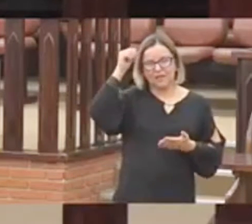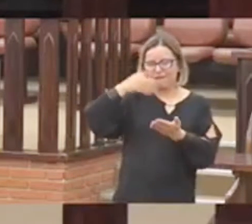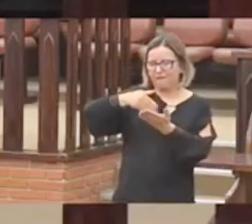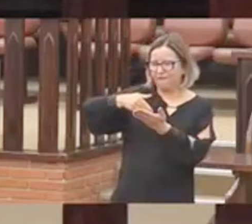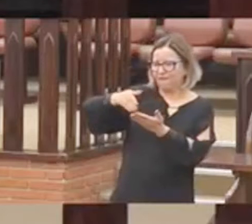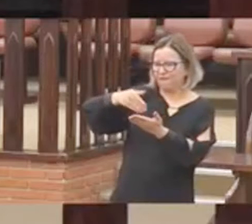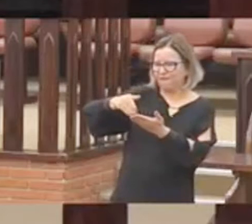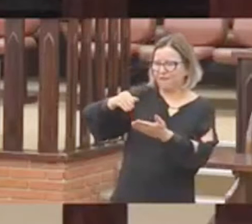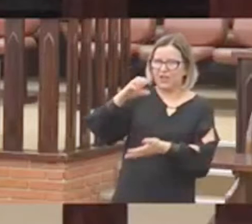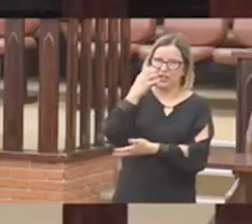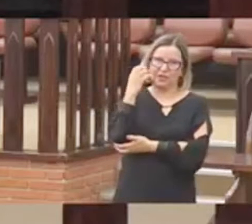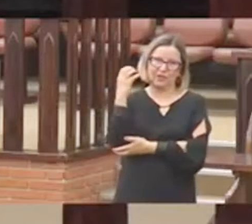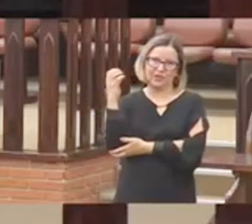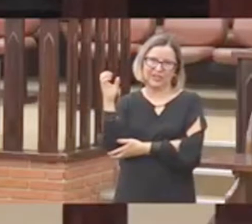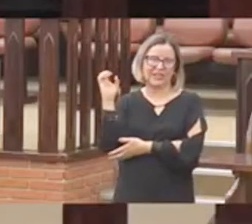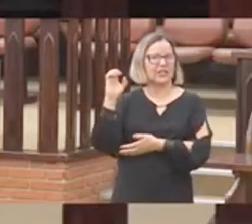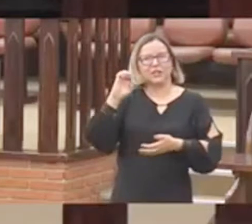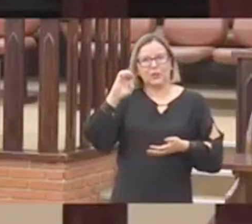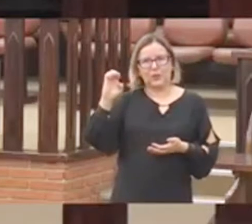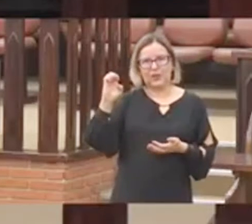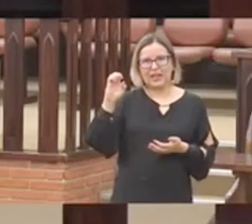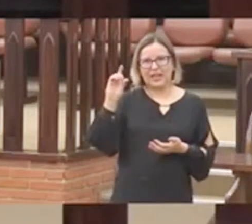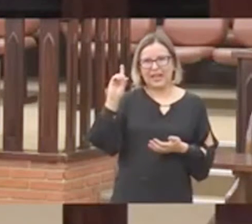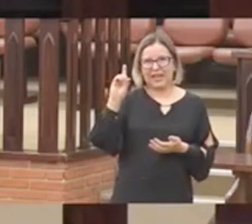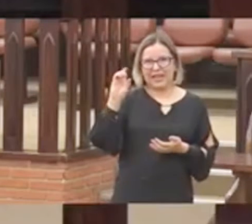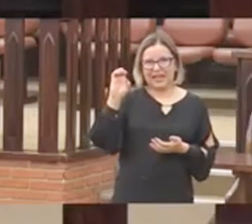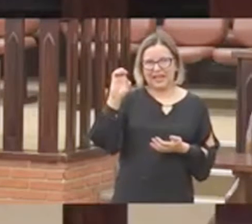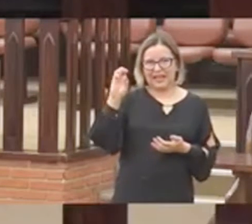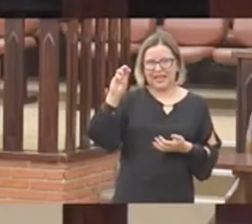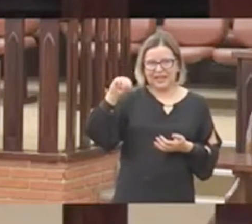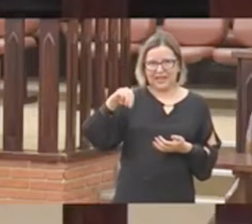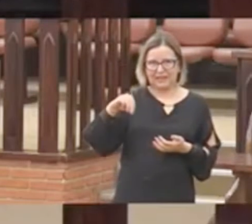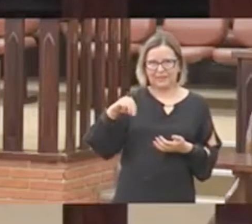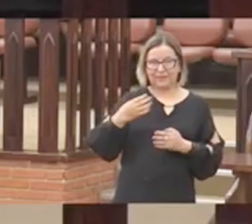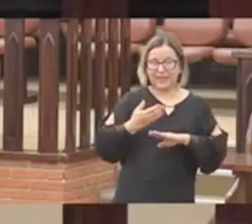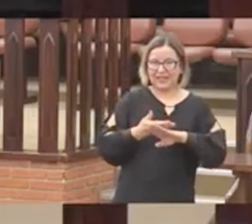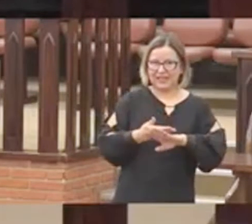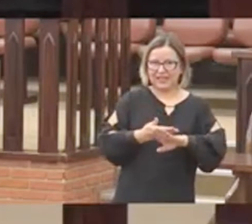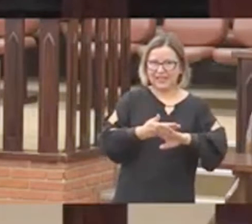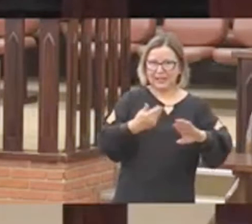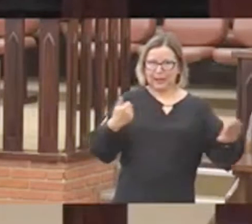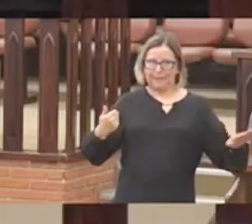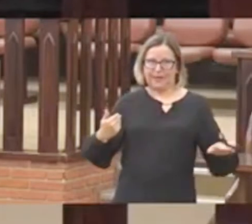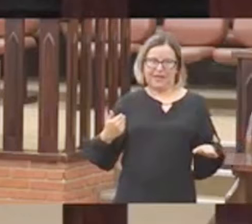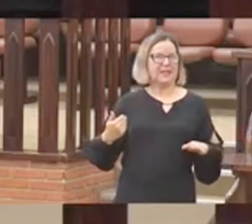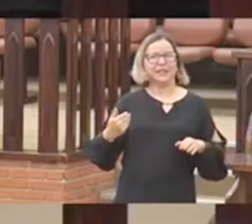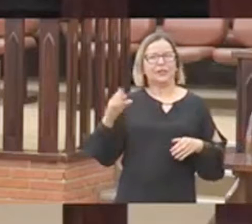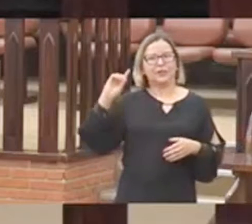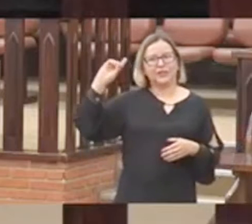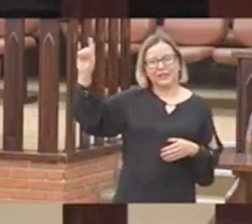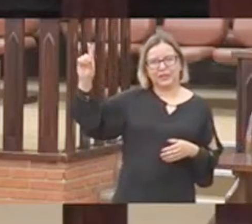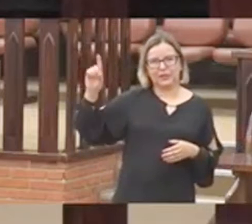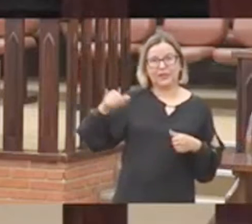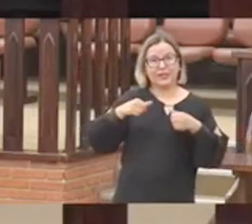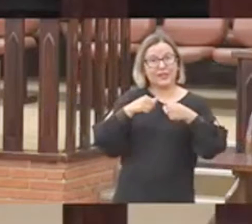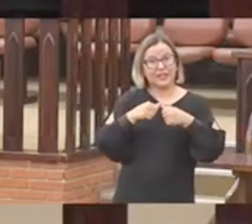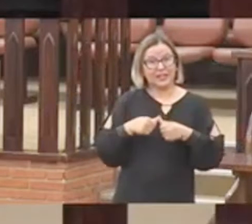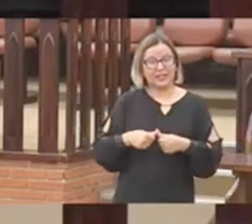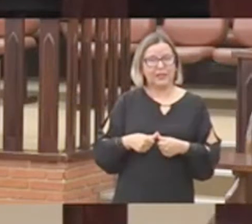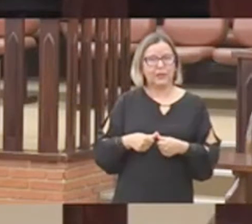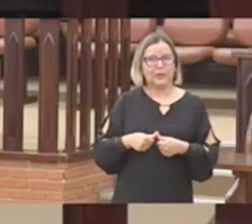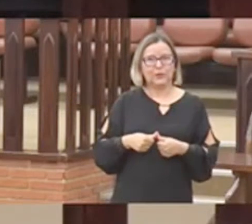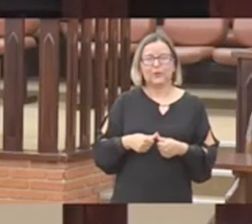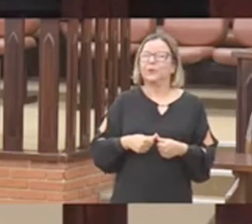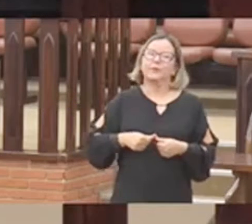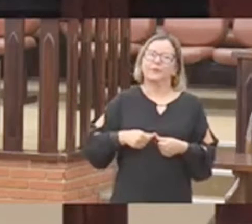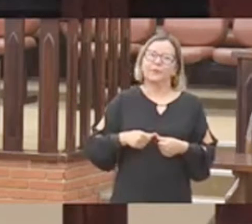ficando separado da presença do Criador e de sua comunhão. Essa tragédia é conhecida como o pecado original, que